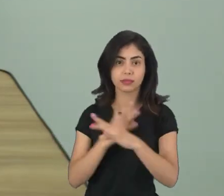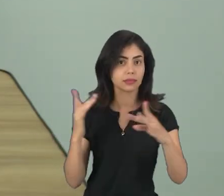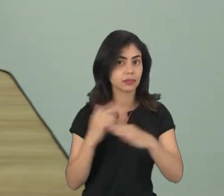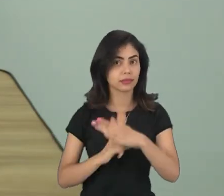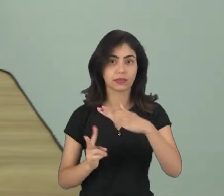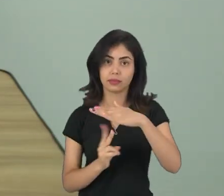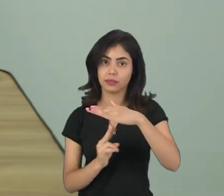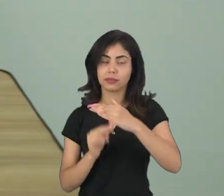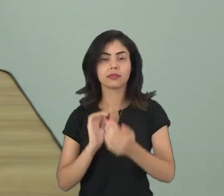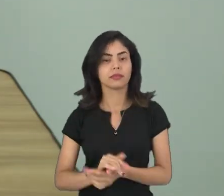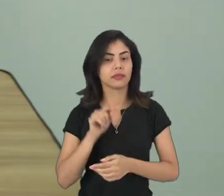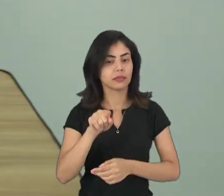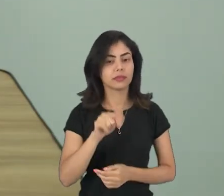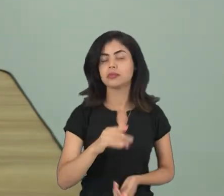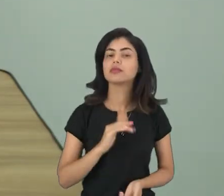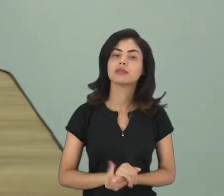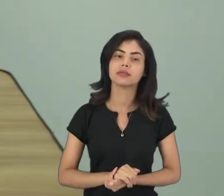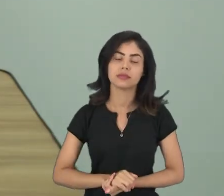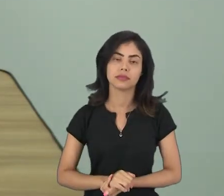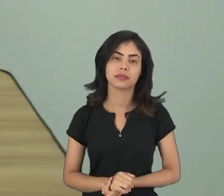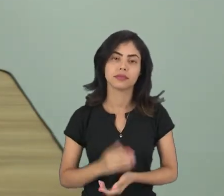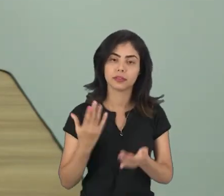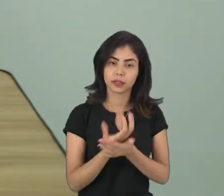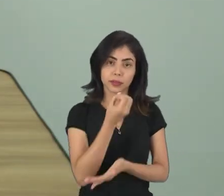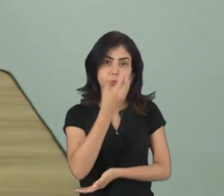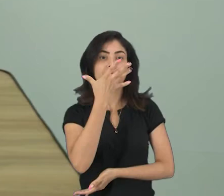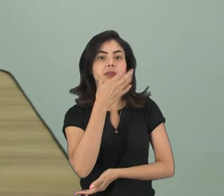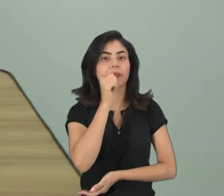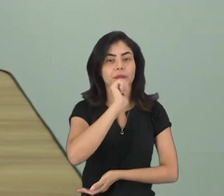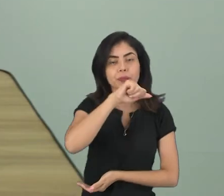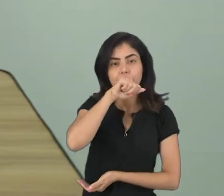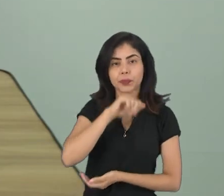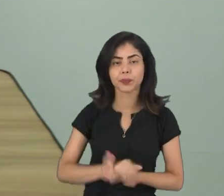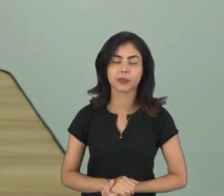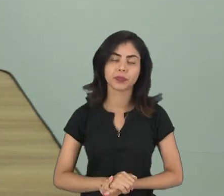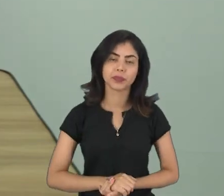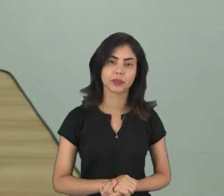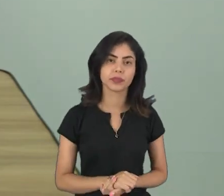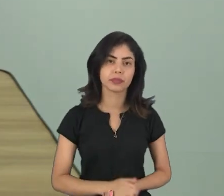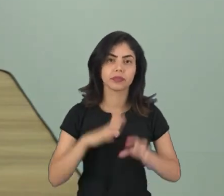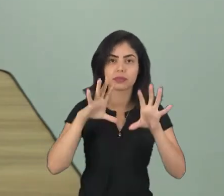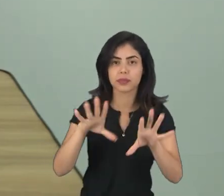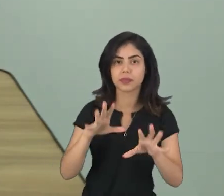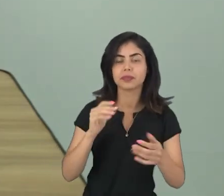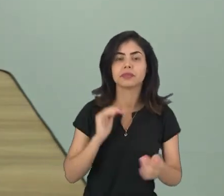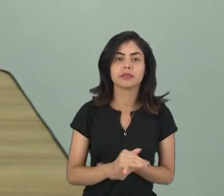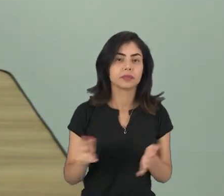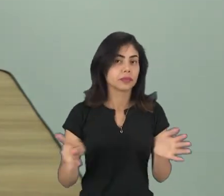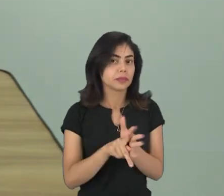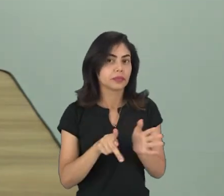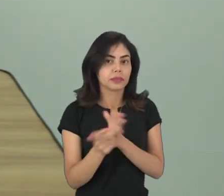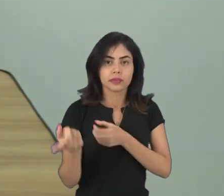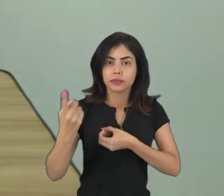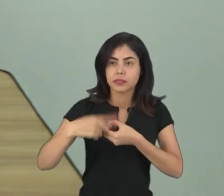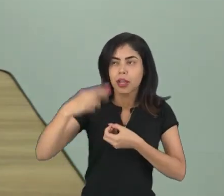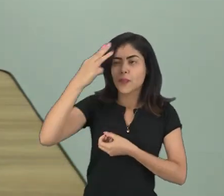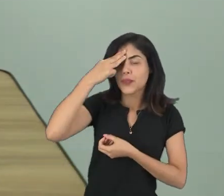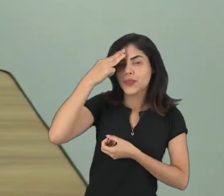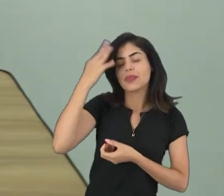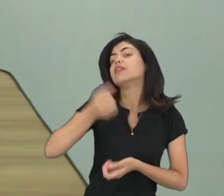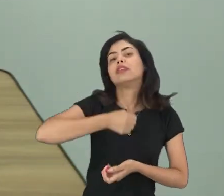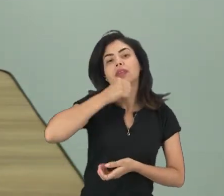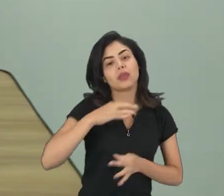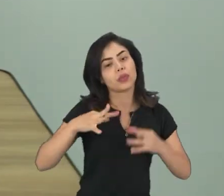família. E um desses momentos ele tirou uma foto com sua mãe. Neste exato momento, voltou à memória do